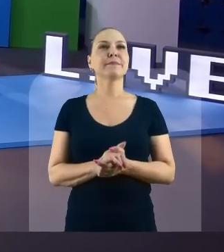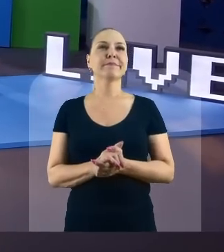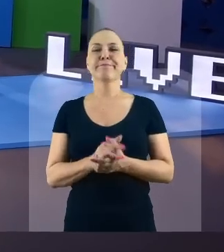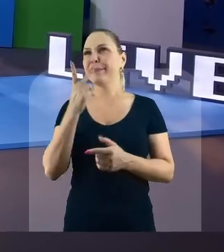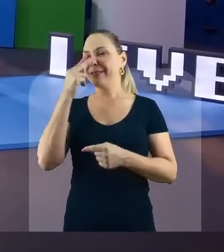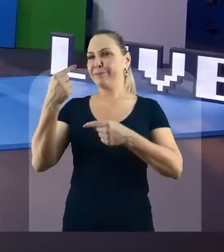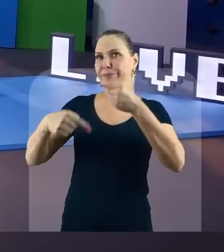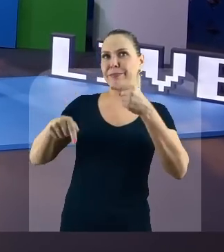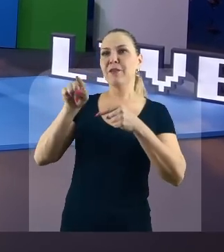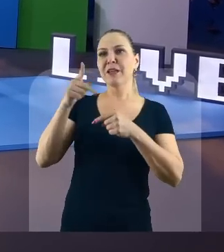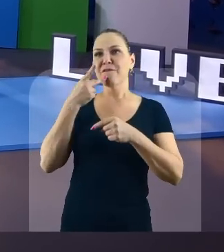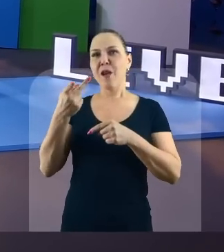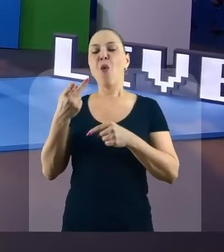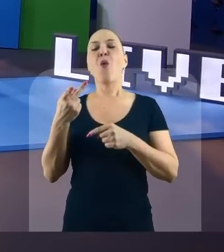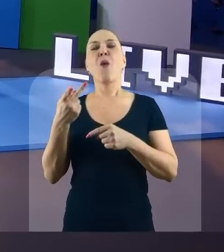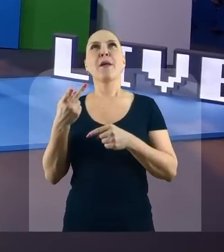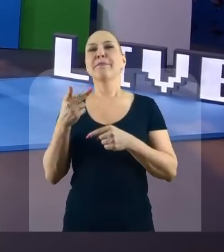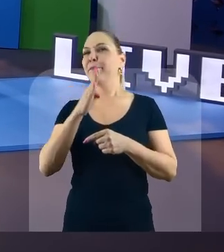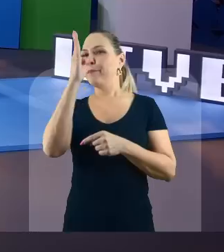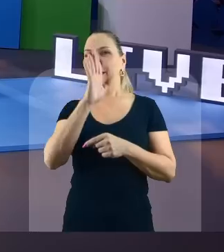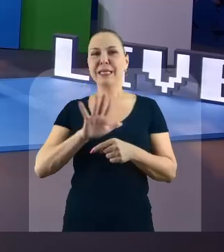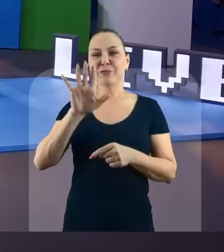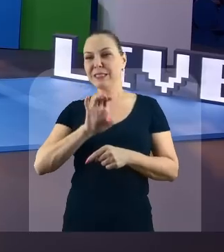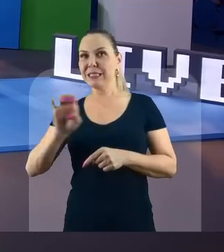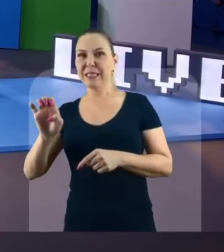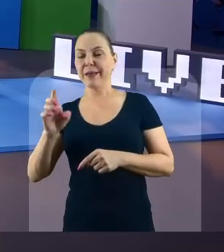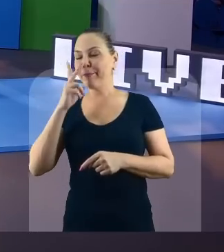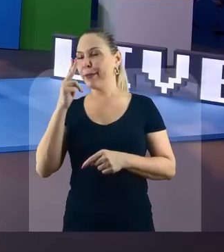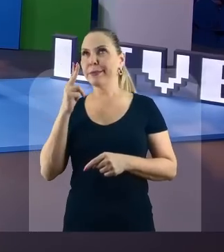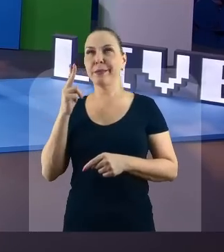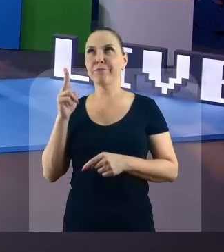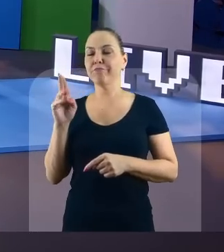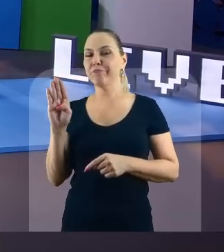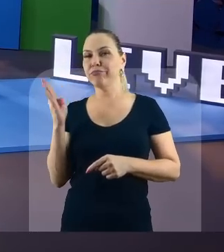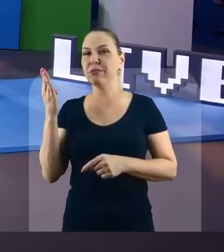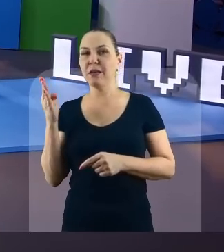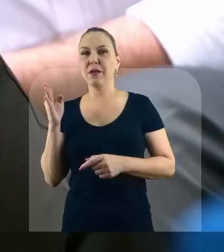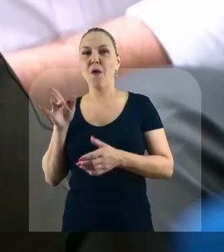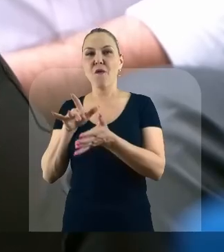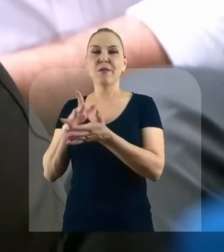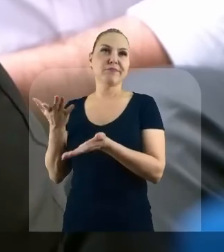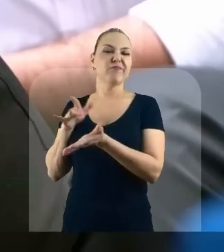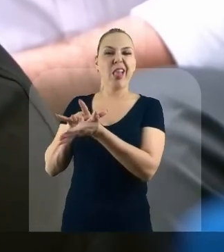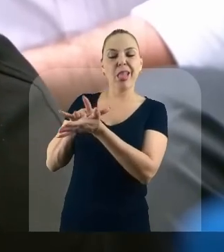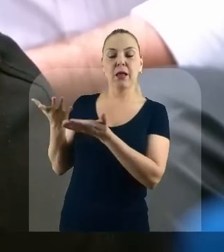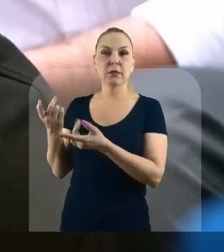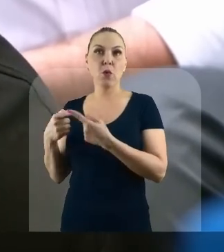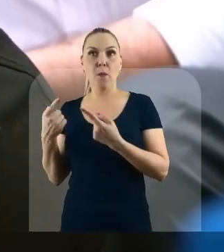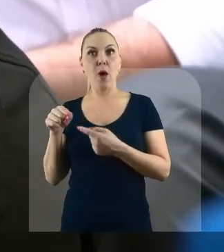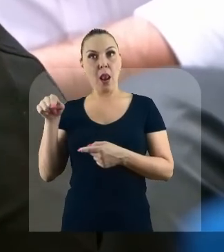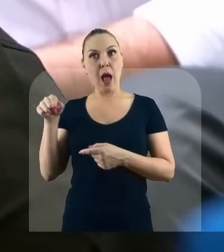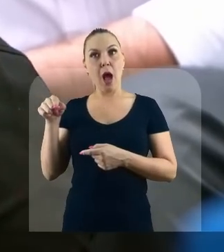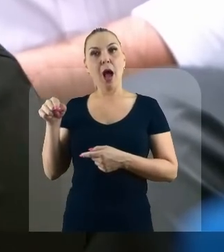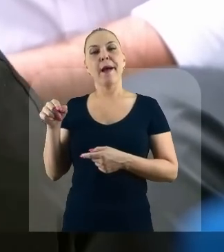Essa incoerência, eu acho que ela paira o Brasil inteiro com a esquerda. Hipocrisia pura. Lá no Rio Grande do Sul, recentemente,